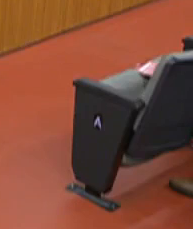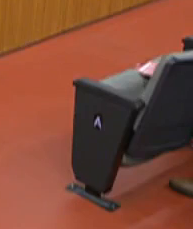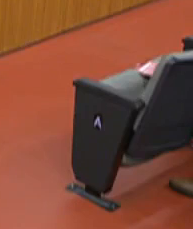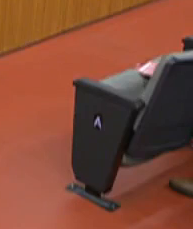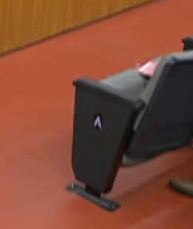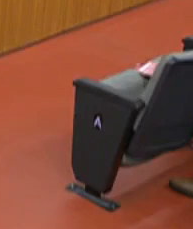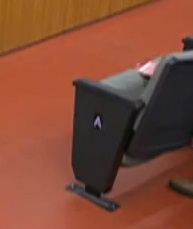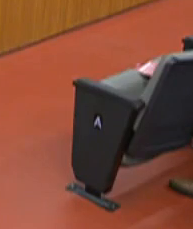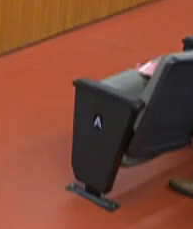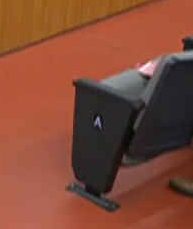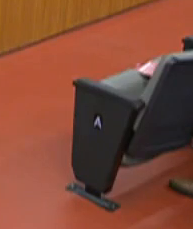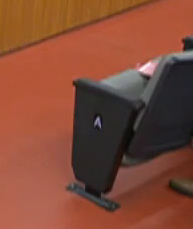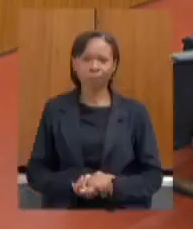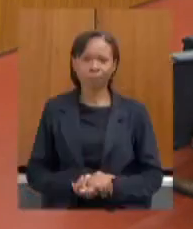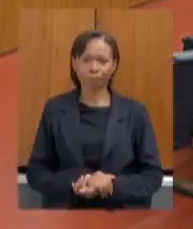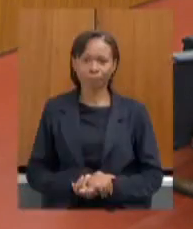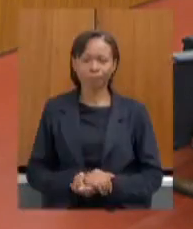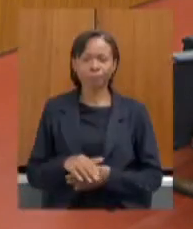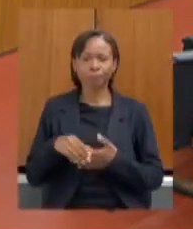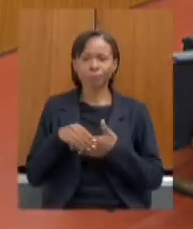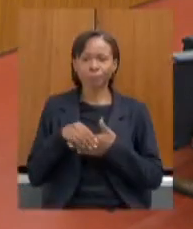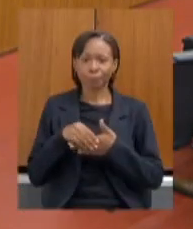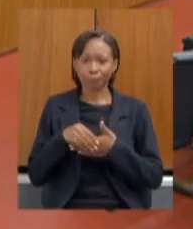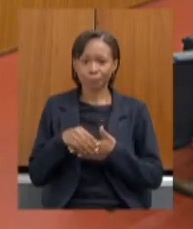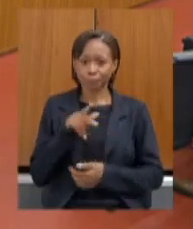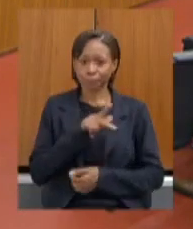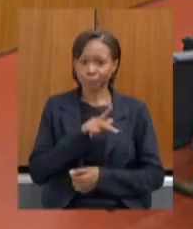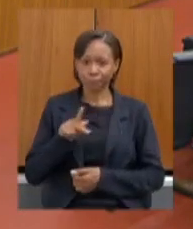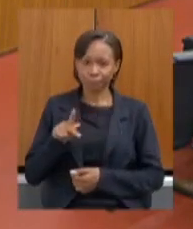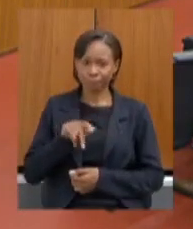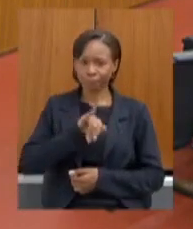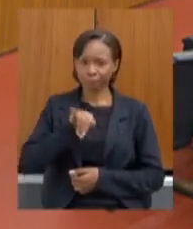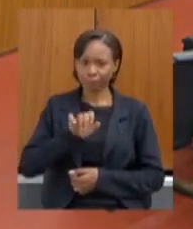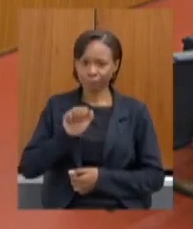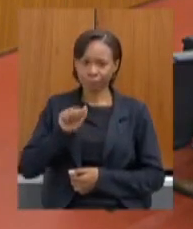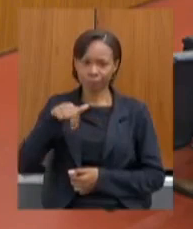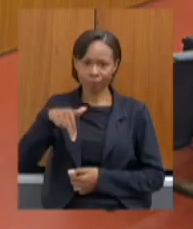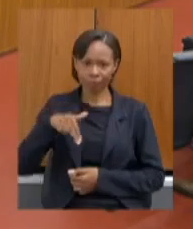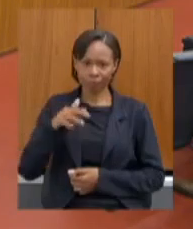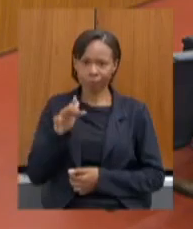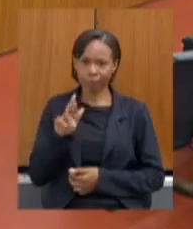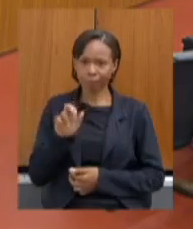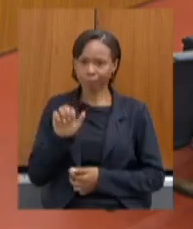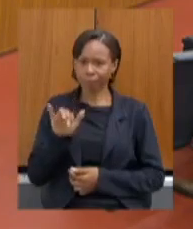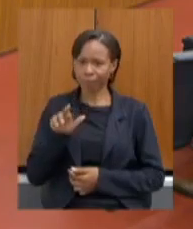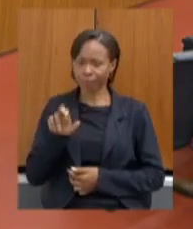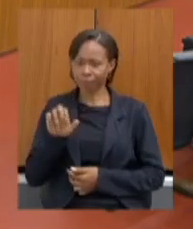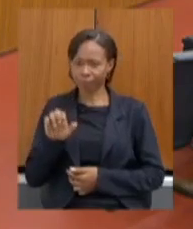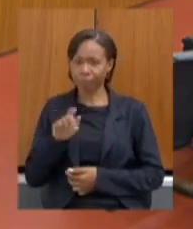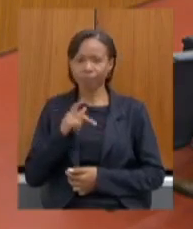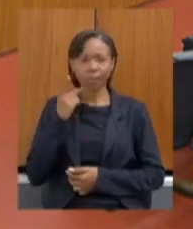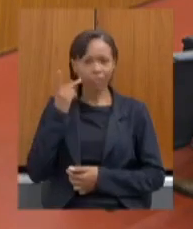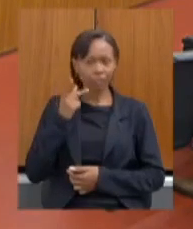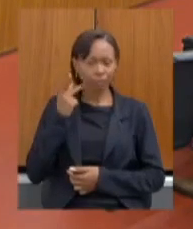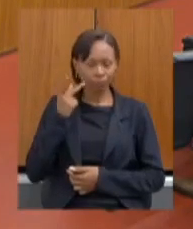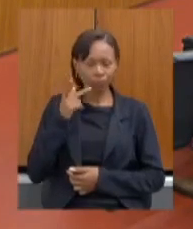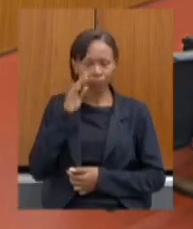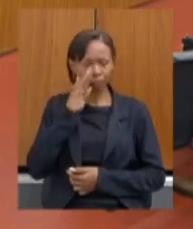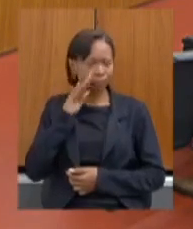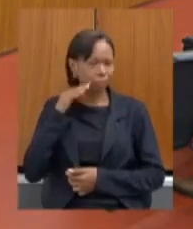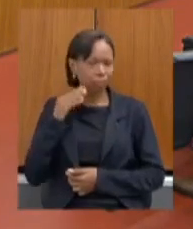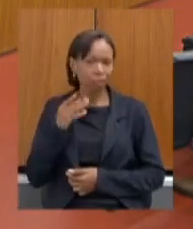Gostaria de cumprimentar nosso presidente, Gia Freire, deputado Dalmo Ribeiro, deputada Beatriz,